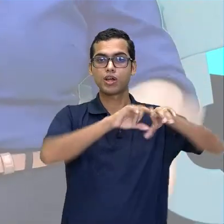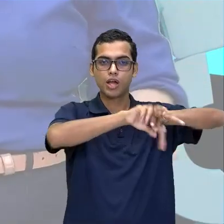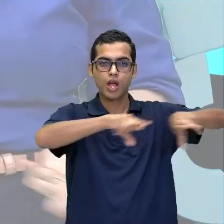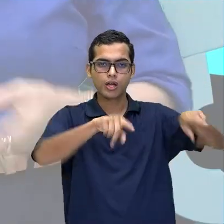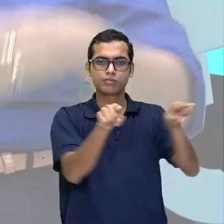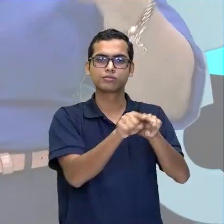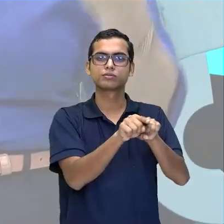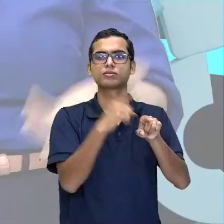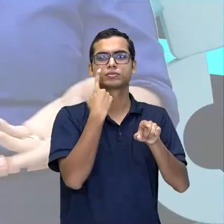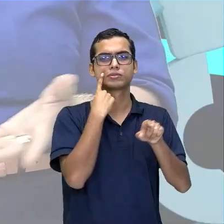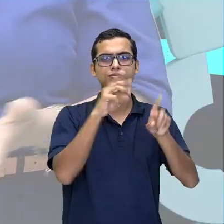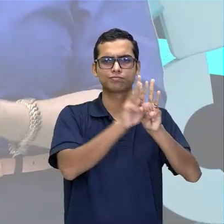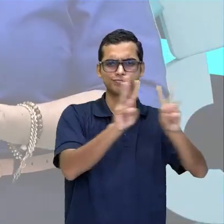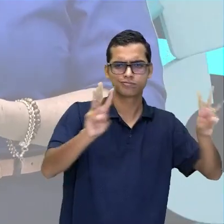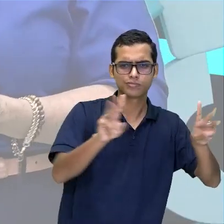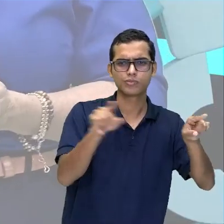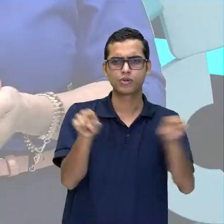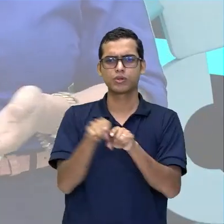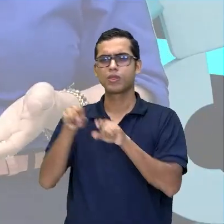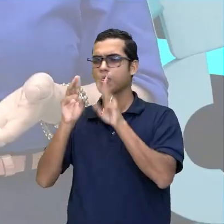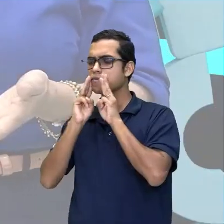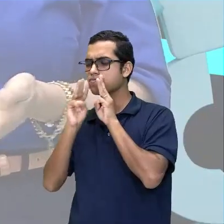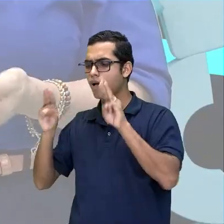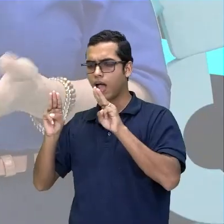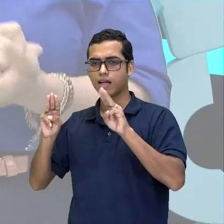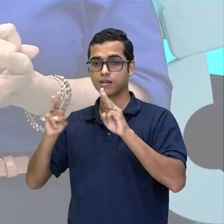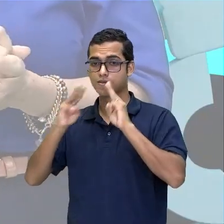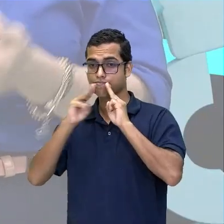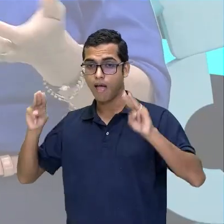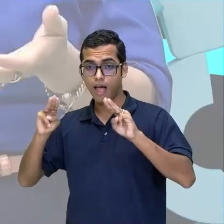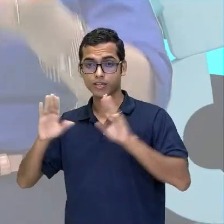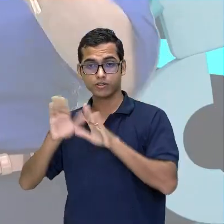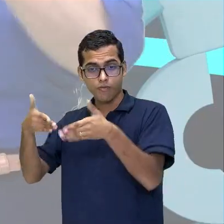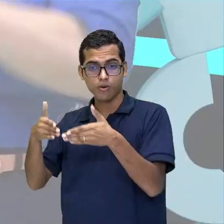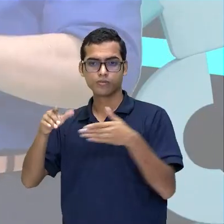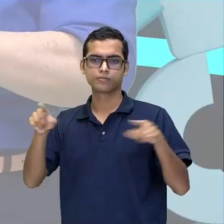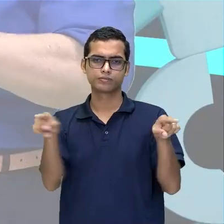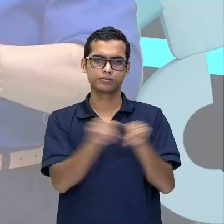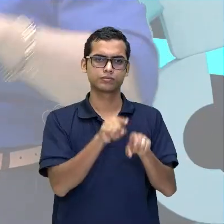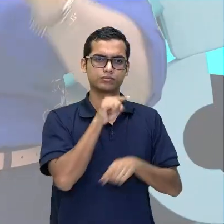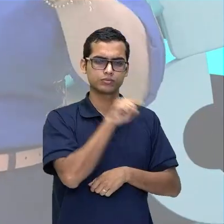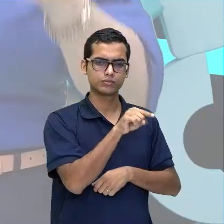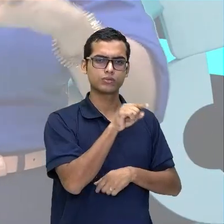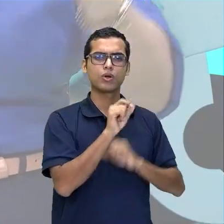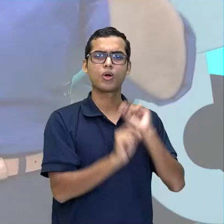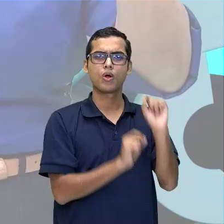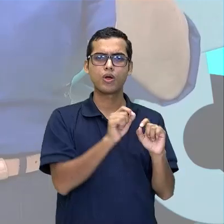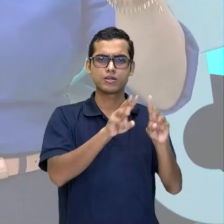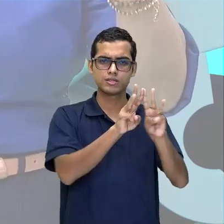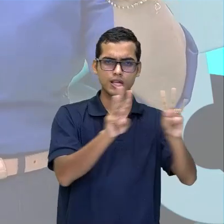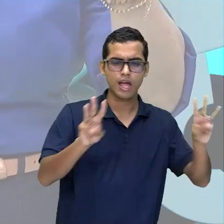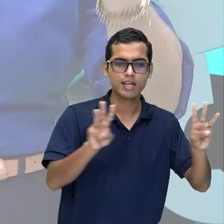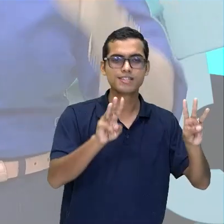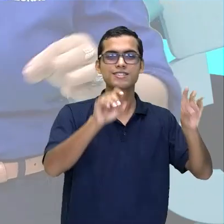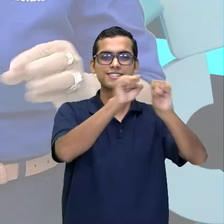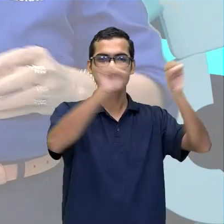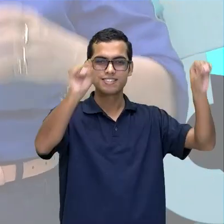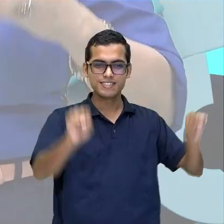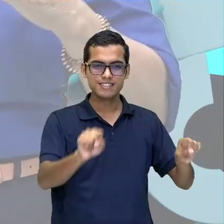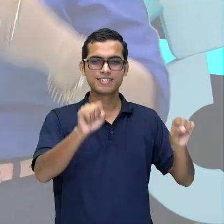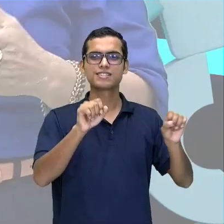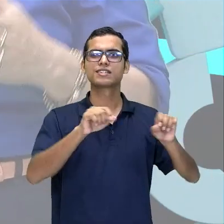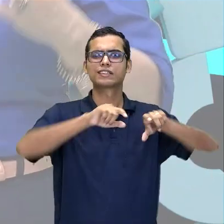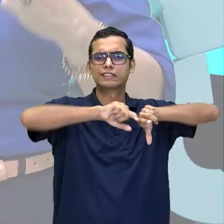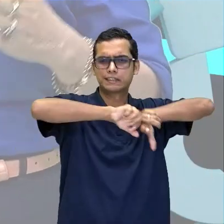o entretenimento, o marketing. E a hipermídia, por outro lado, vai se referir a um sistema de